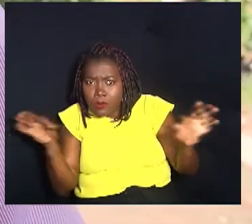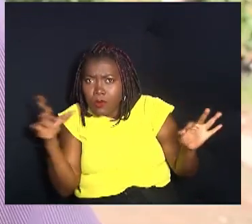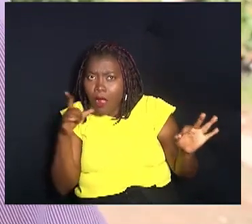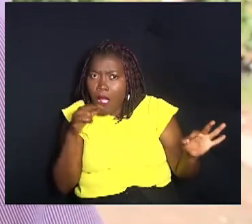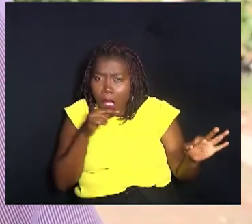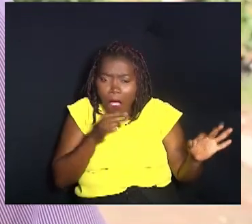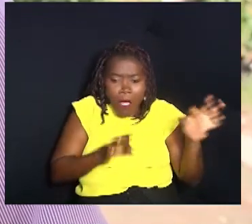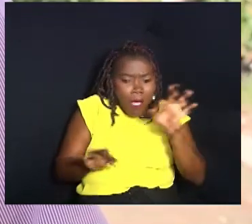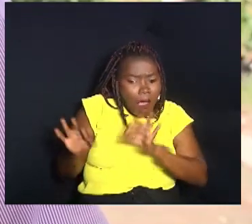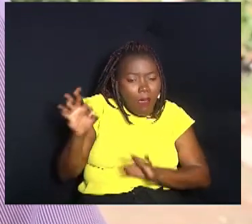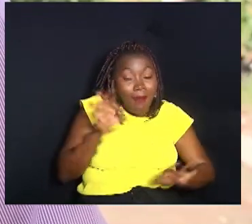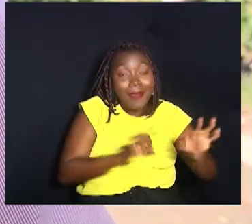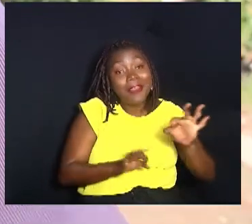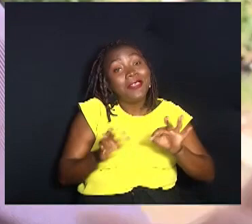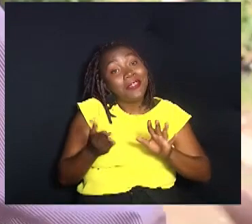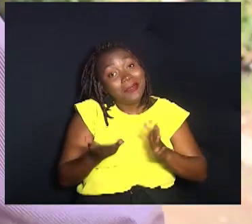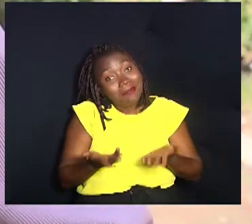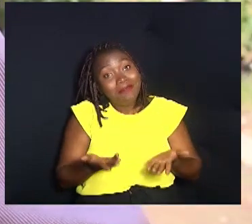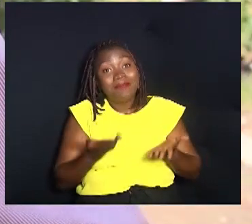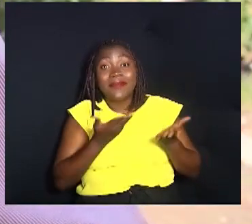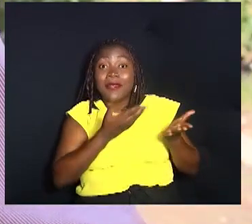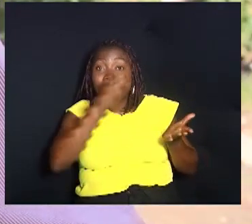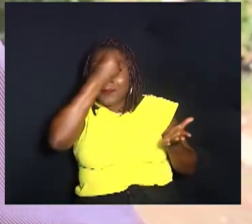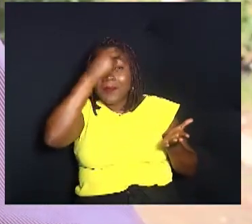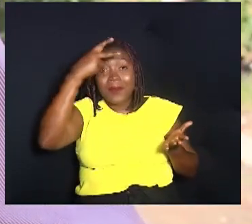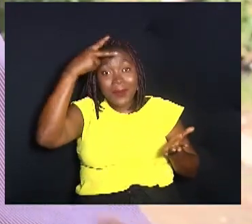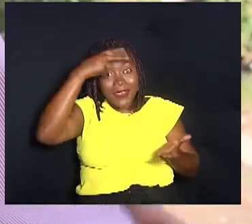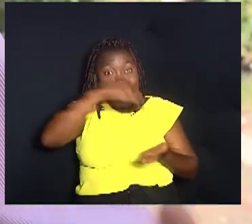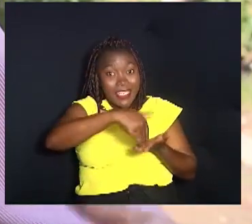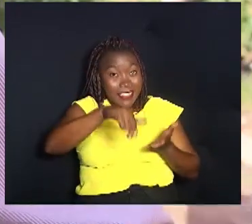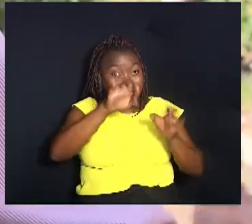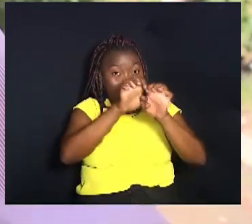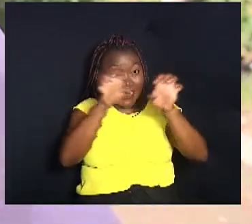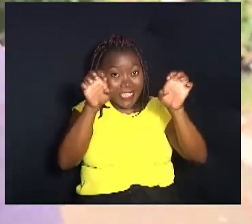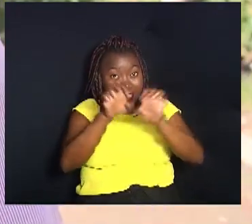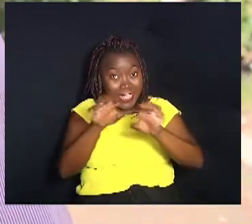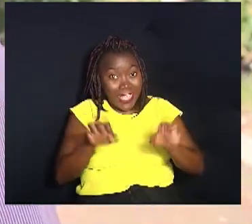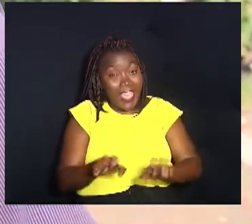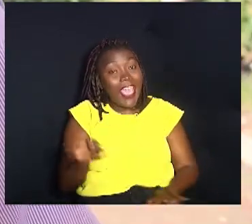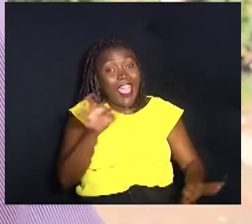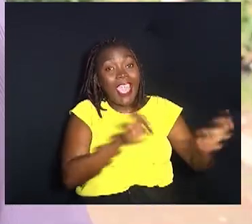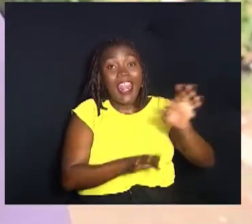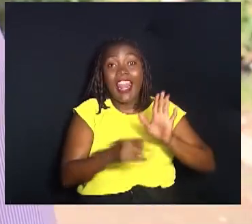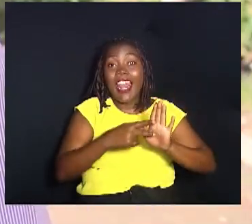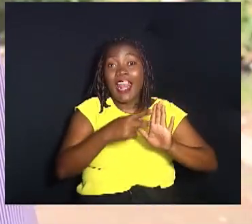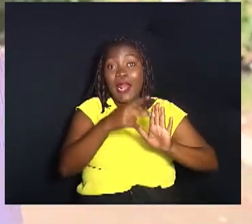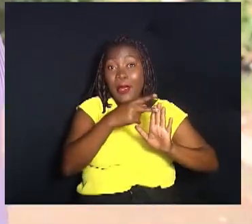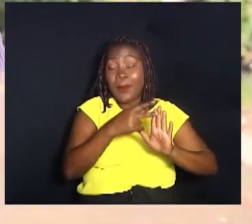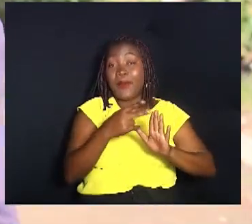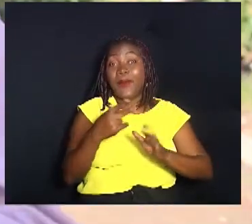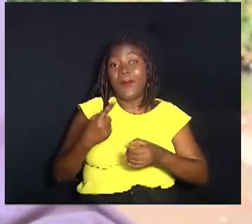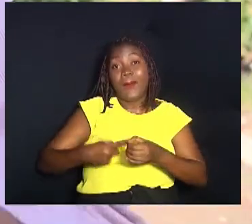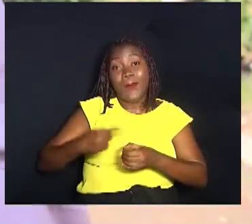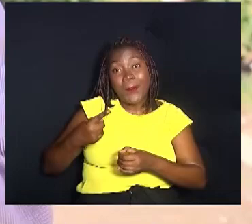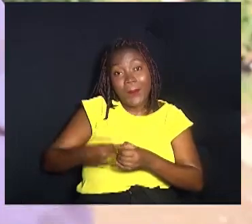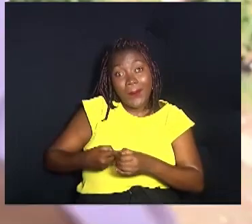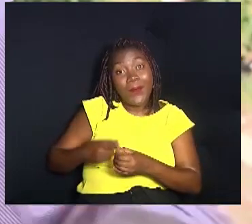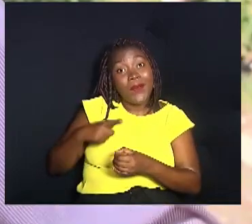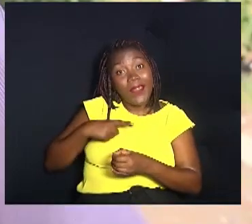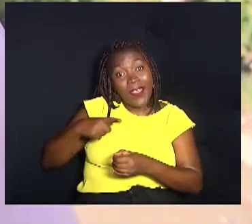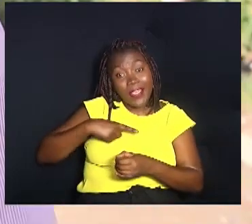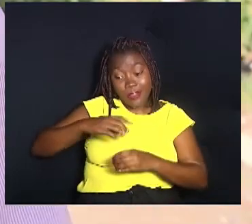e isso fez com que a prefeitura, na Secretaria de Infraestrutura, elaborasse o projeto. O bairro é cortado por um oleoduto